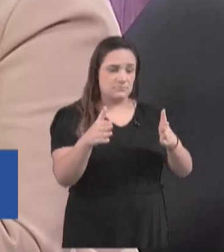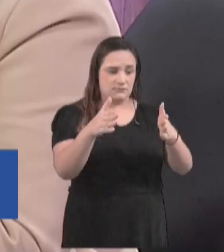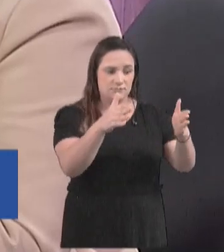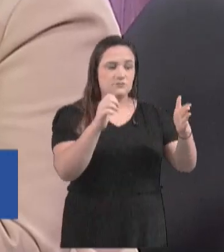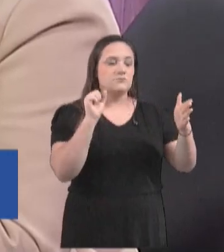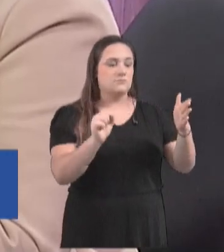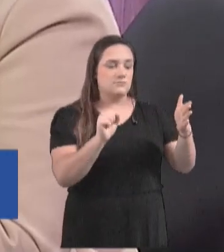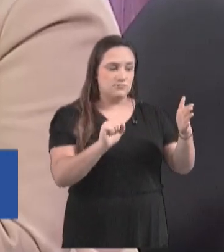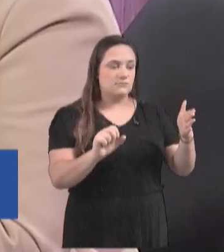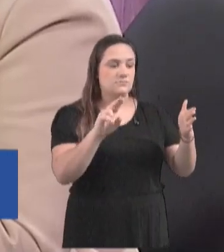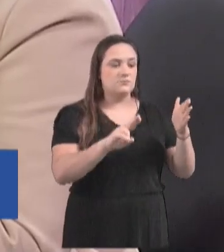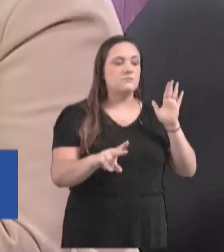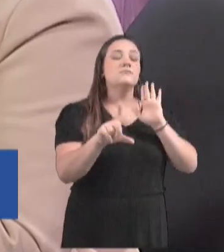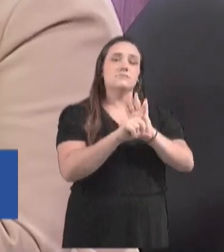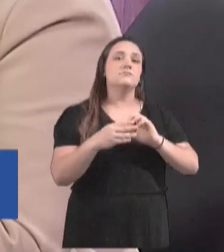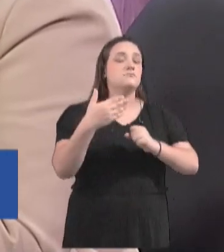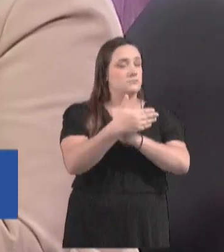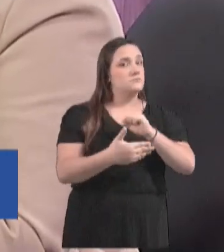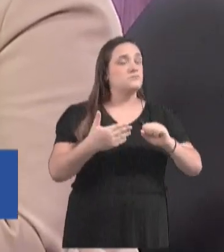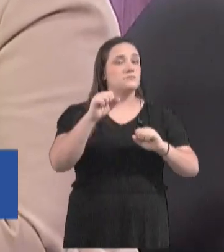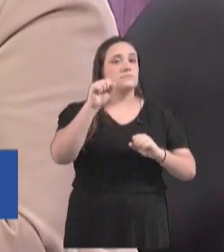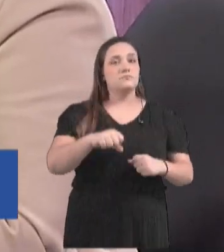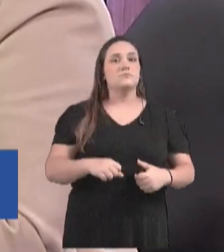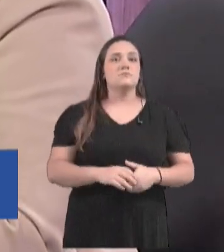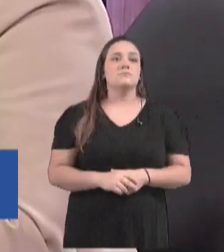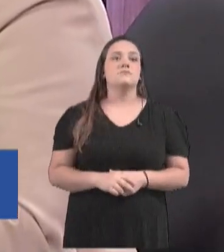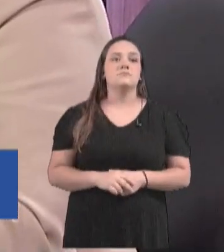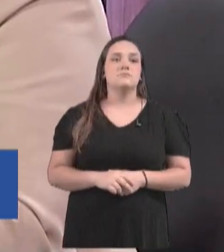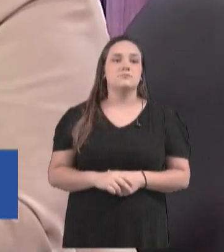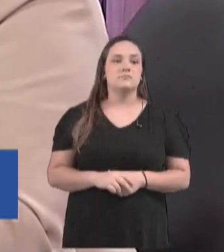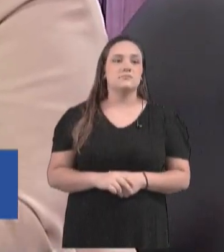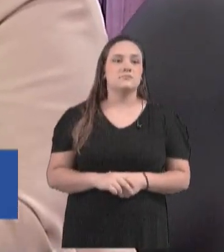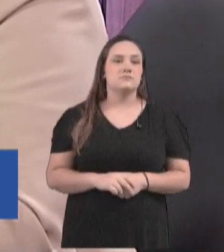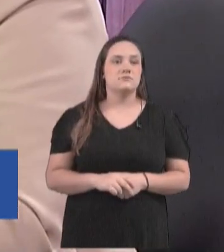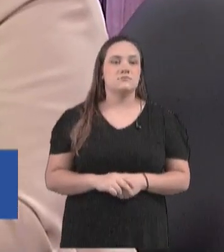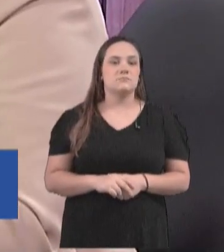assegurado pela legislação, né? Então,